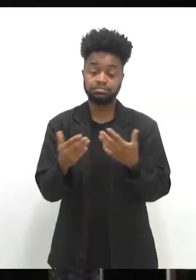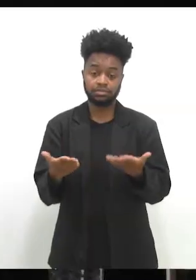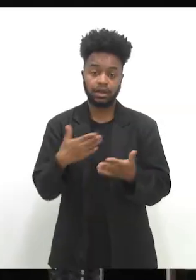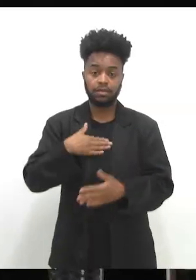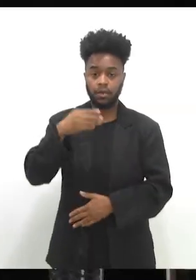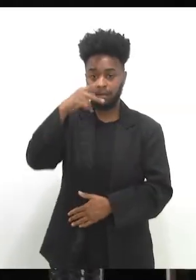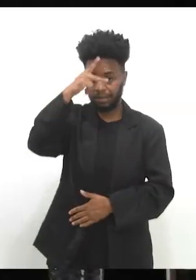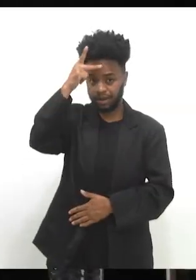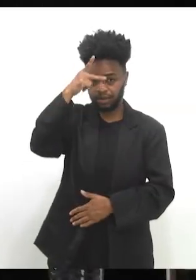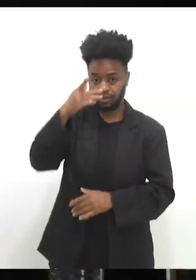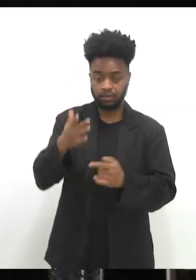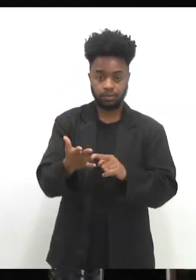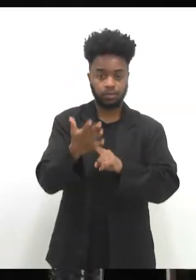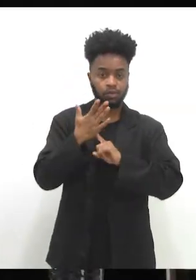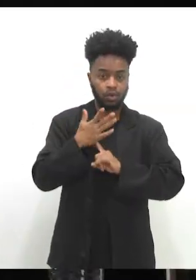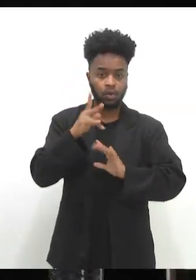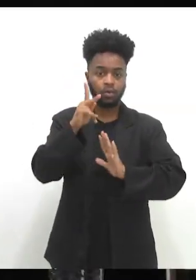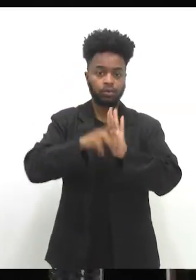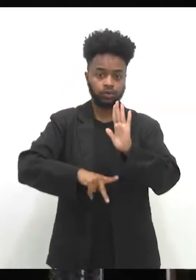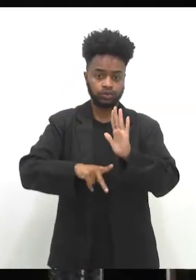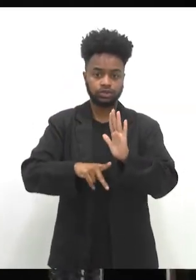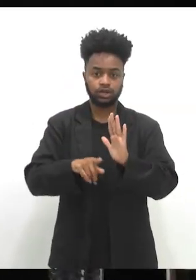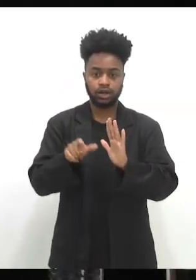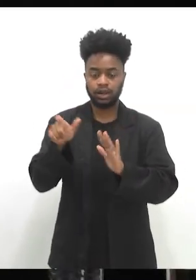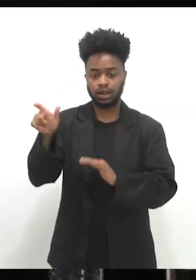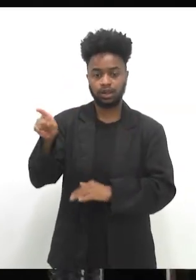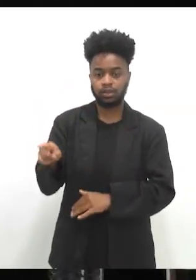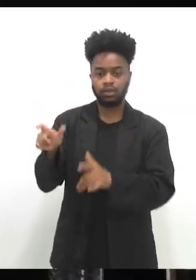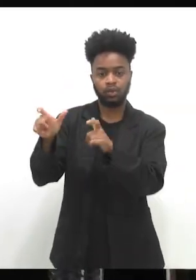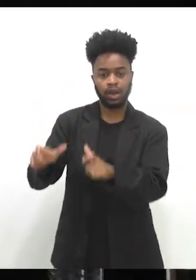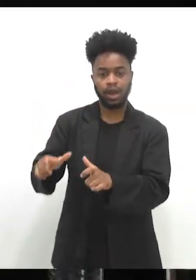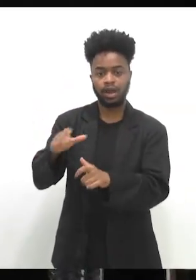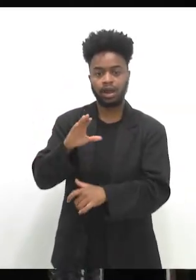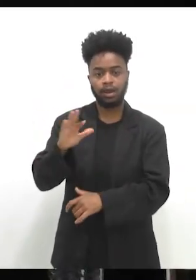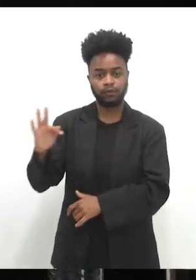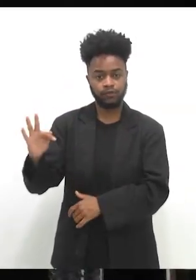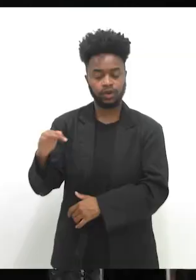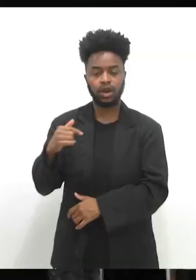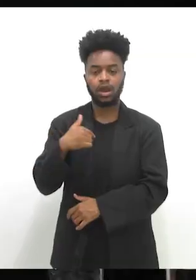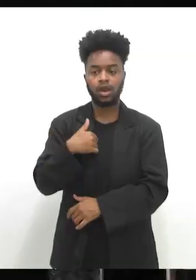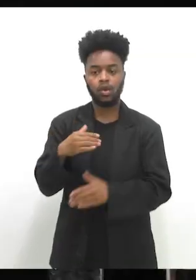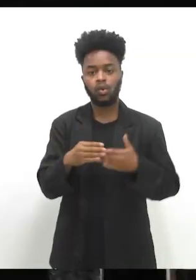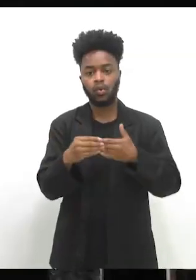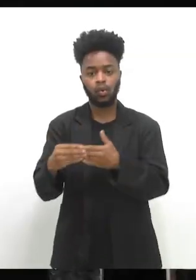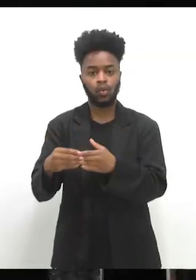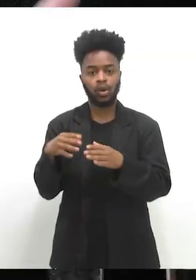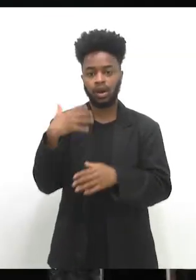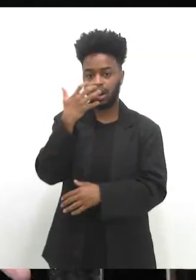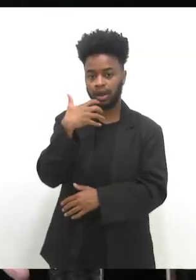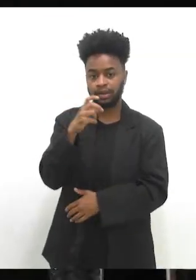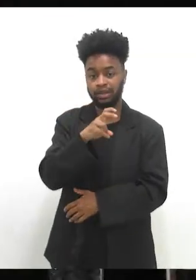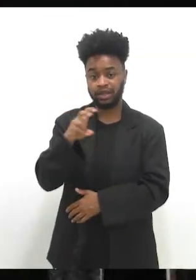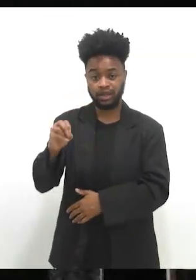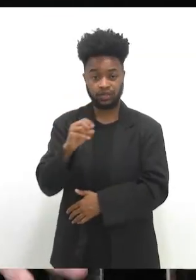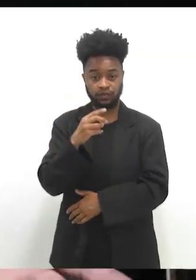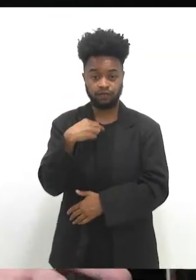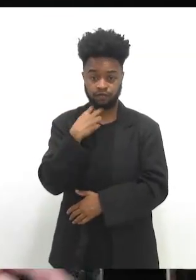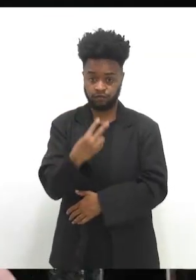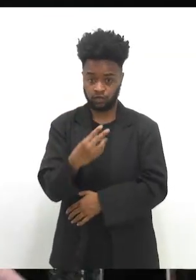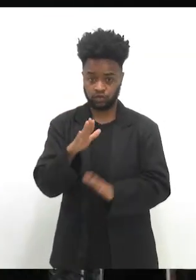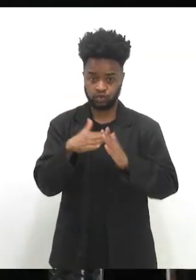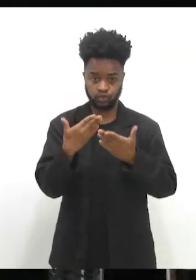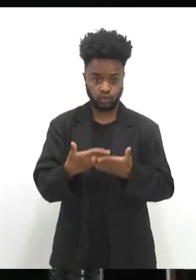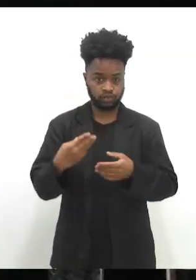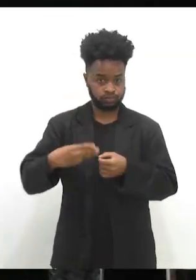meu me apresentar para um grande projeto lá em Cabo Frio, onde eu regi um coro de 500 vozes da escola